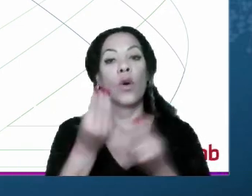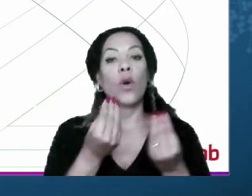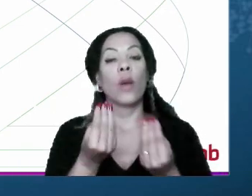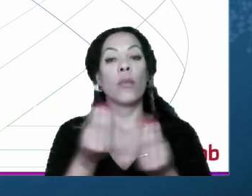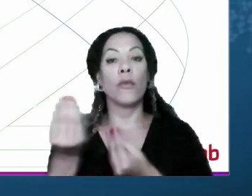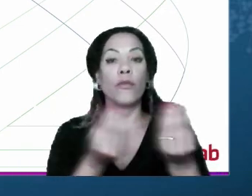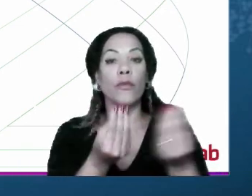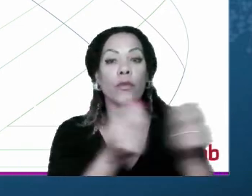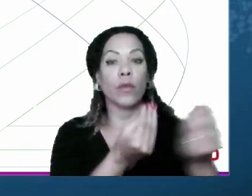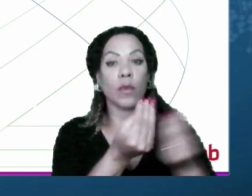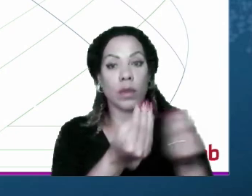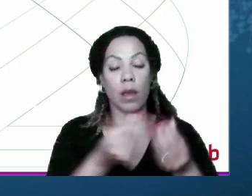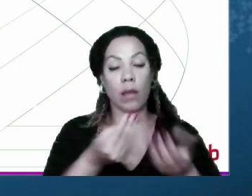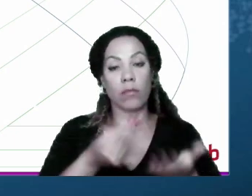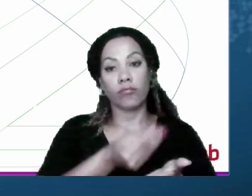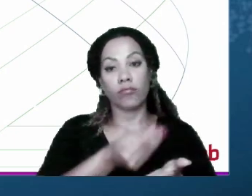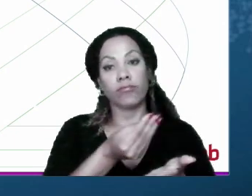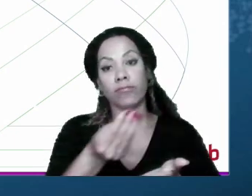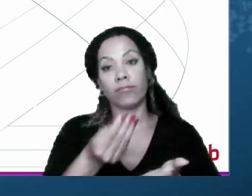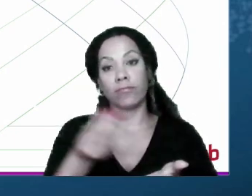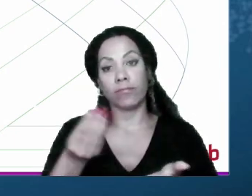de